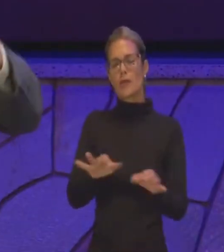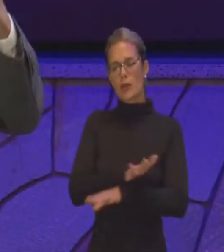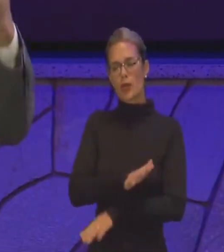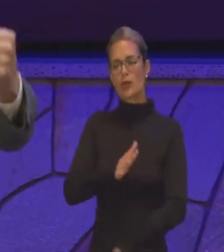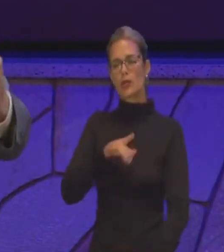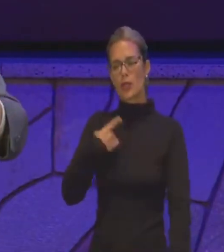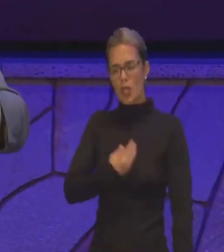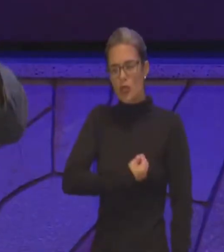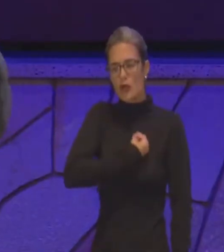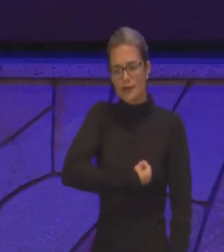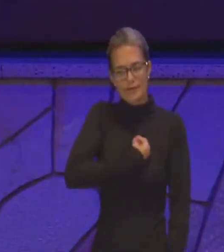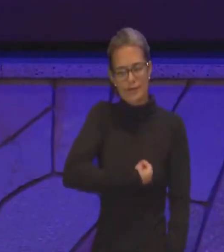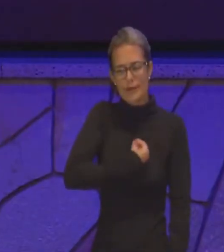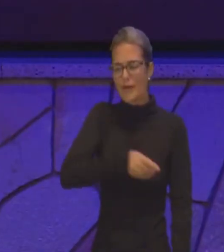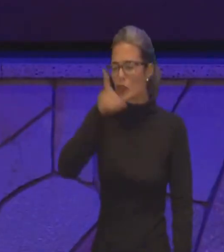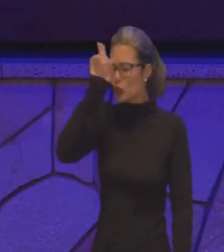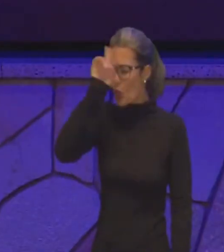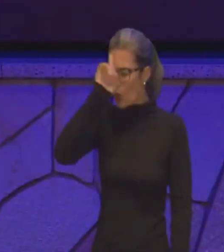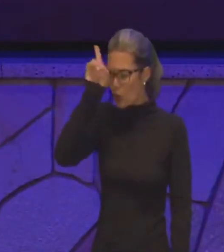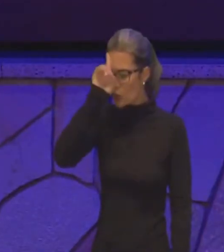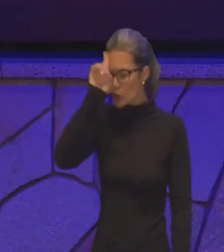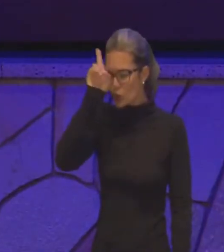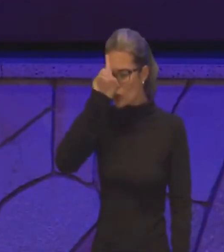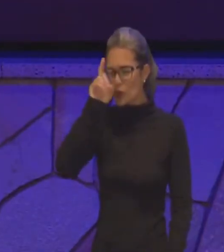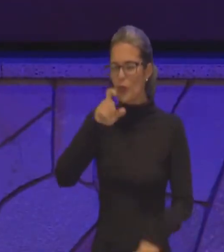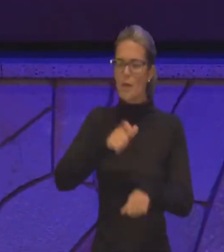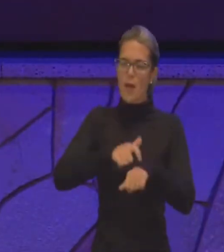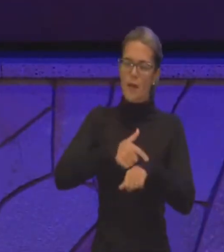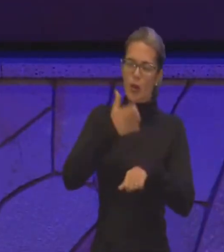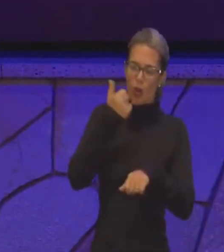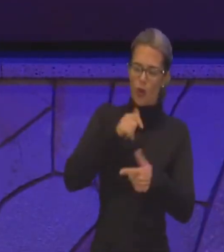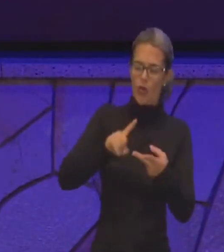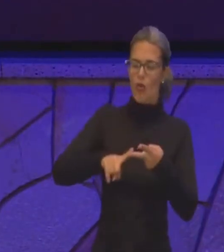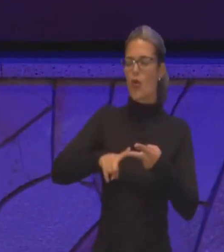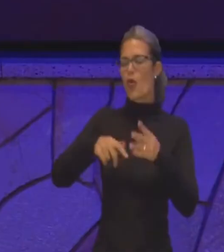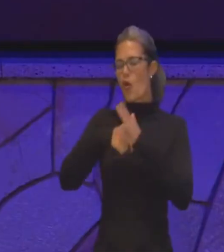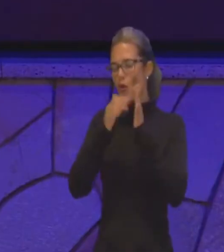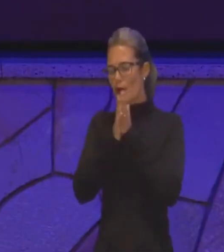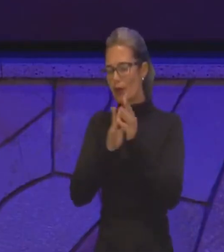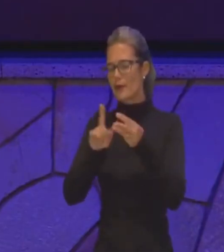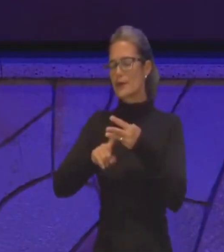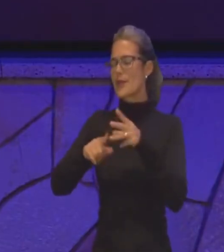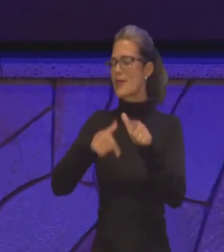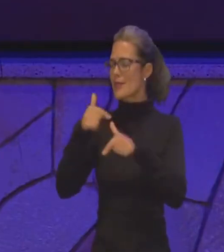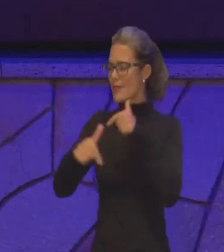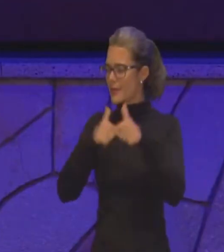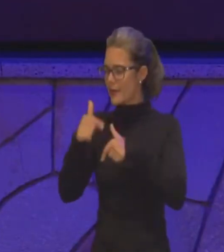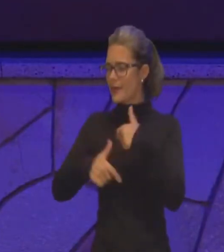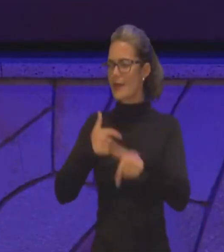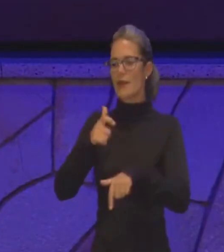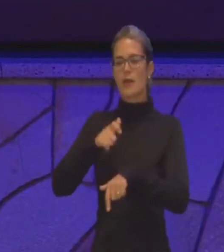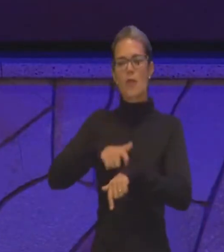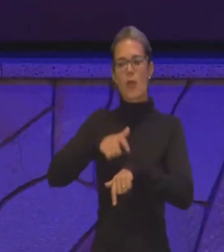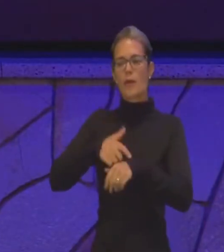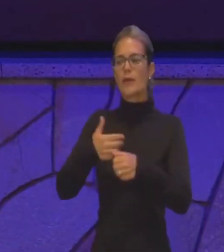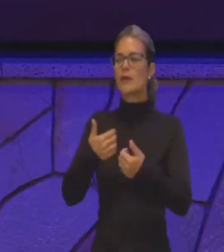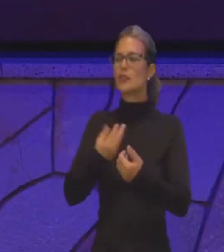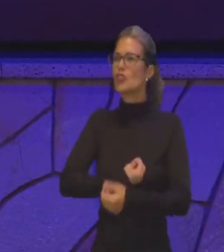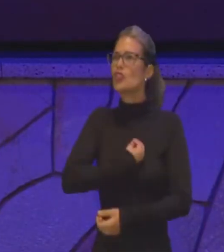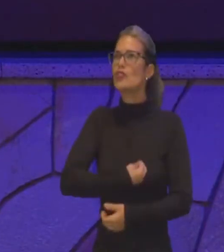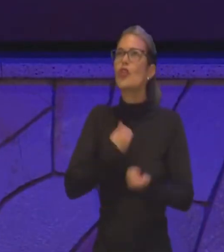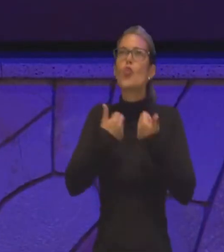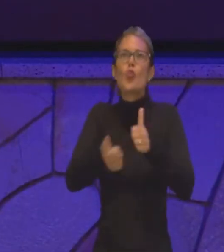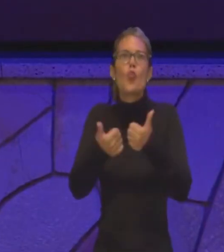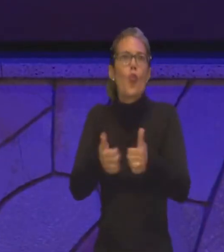vivemos, respiramos, comemos, oramos, trabalhamos, nos deslocamos.